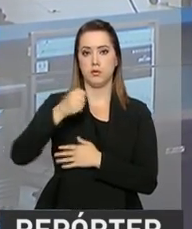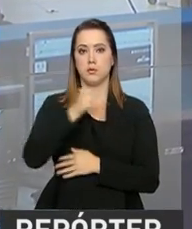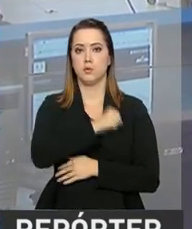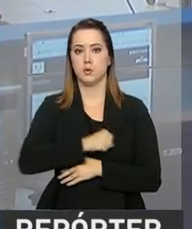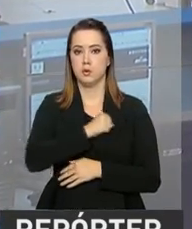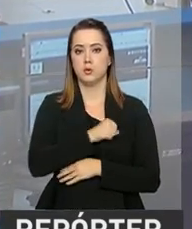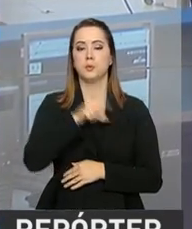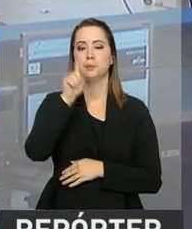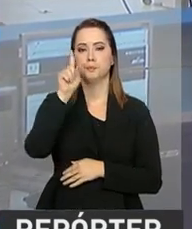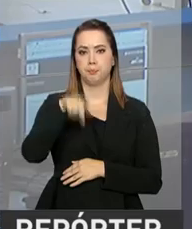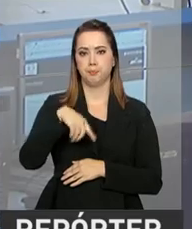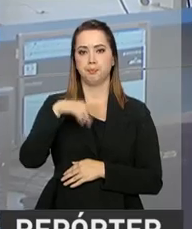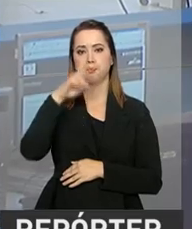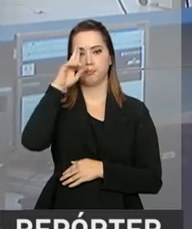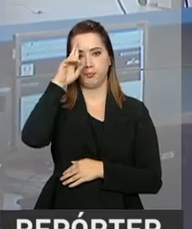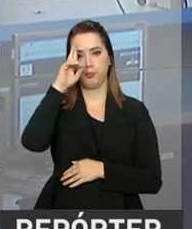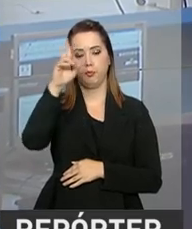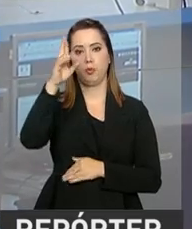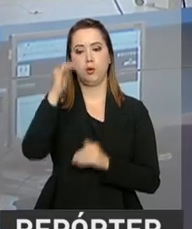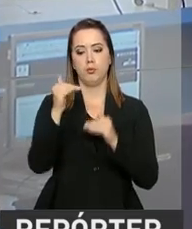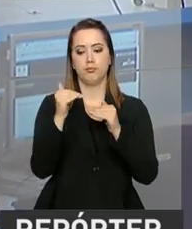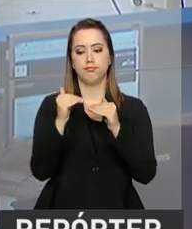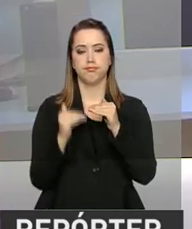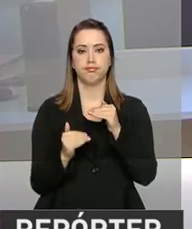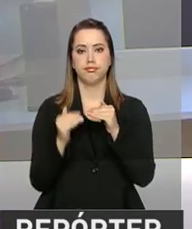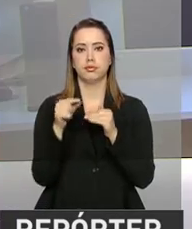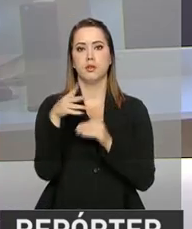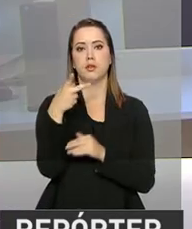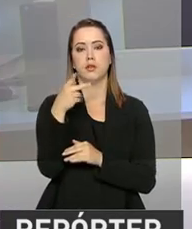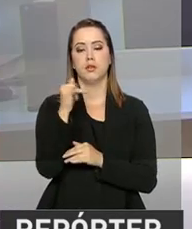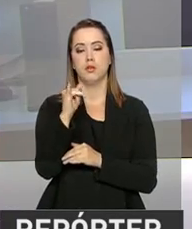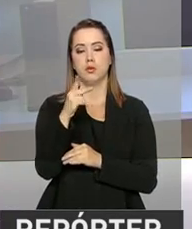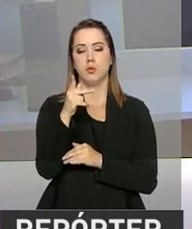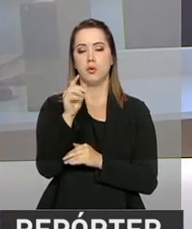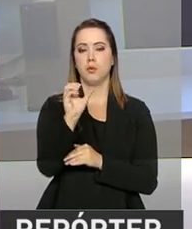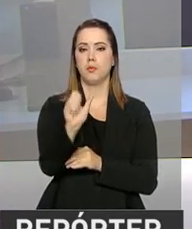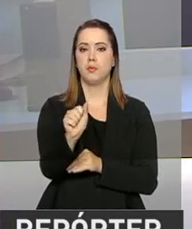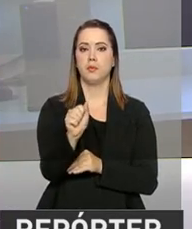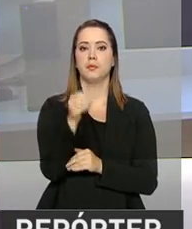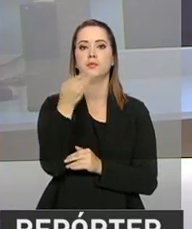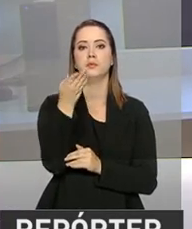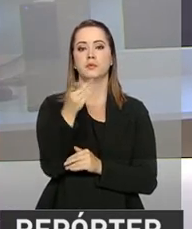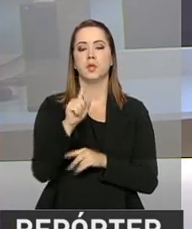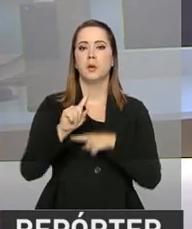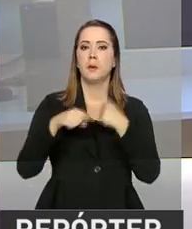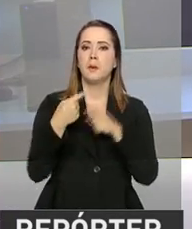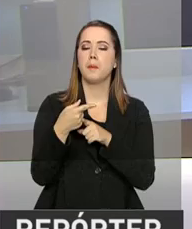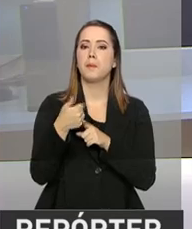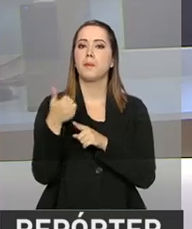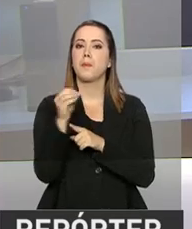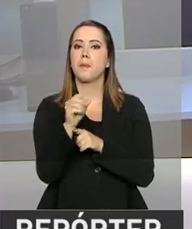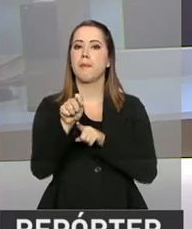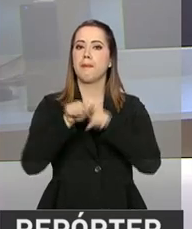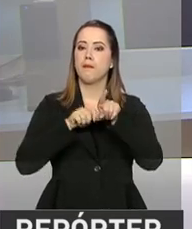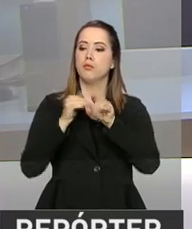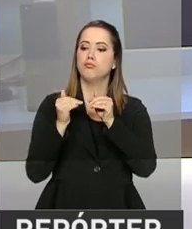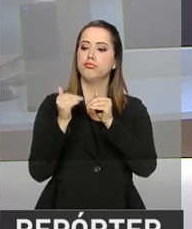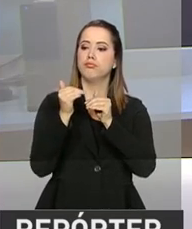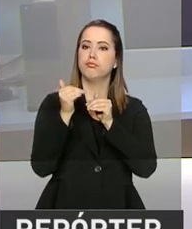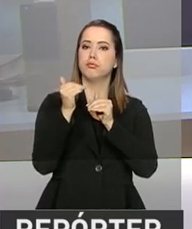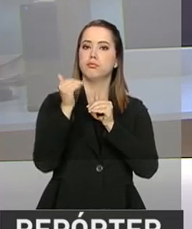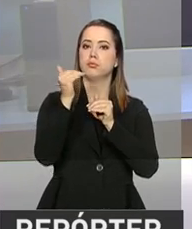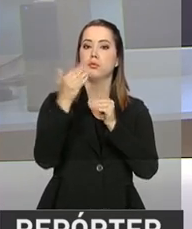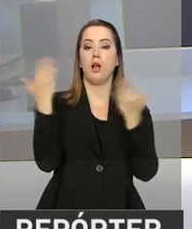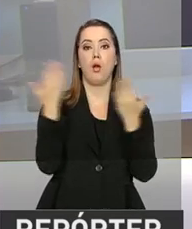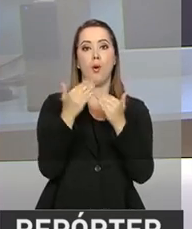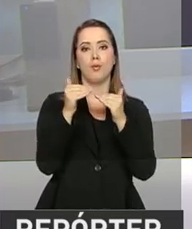principal responsável pela desaceleração do IPCA e depois de 10 meses em alta o feijão carioca registrou a primeira queda